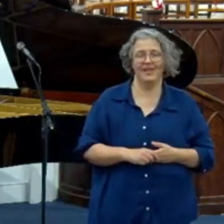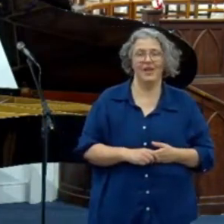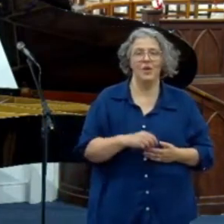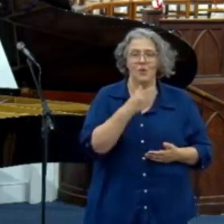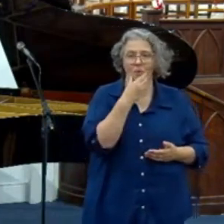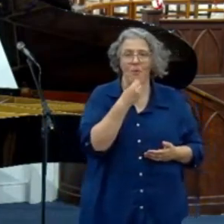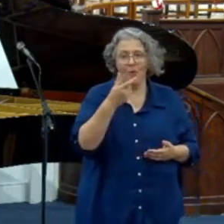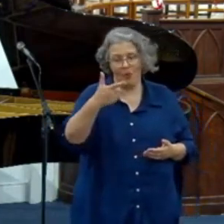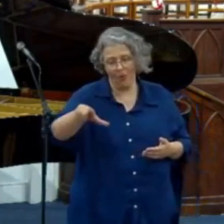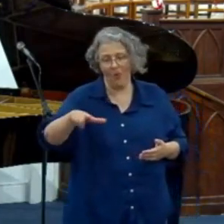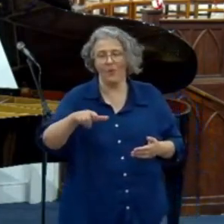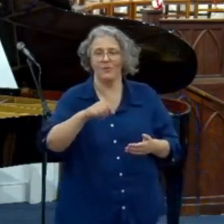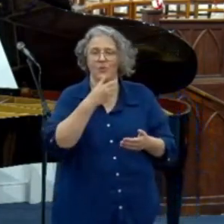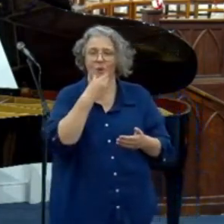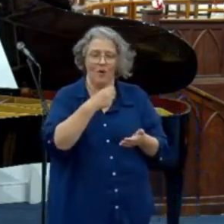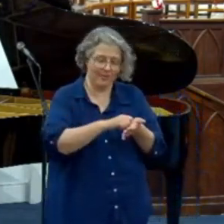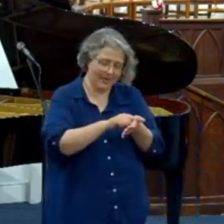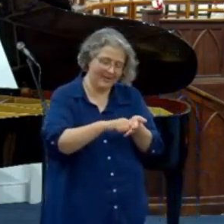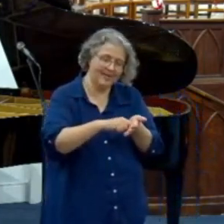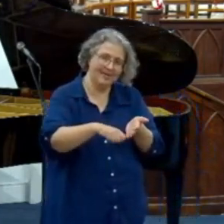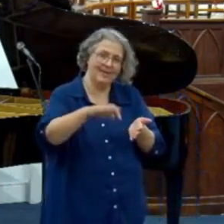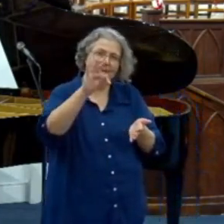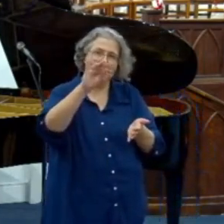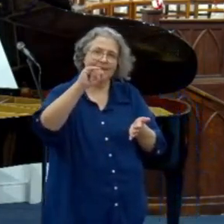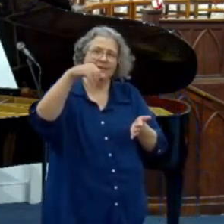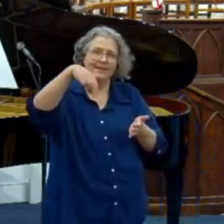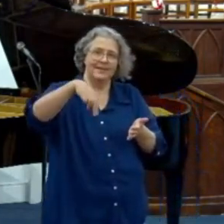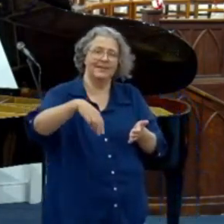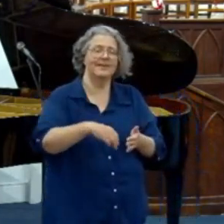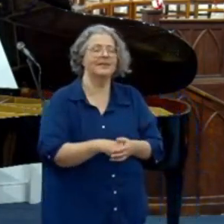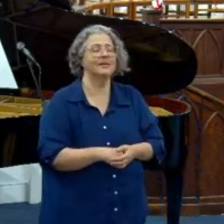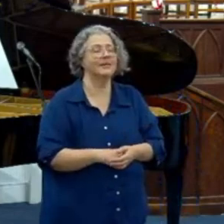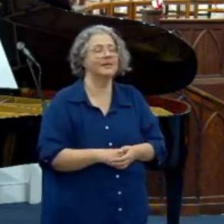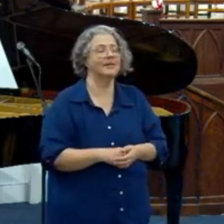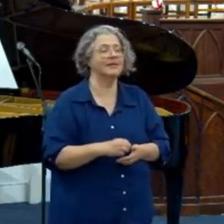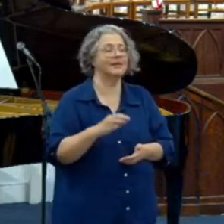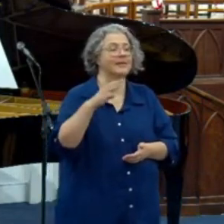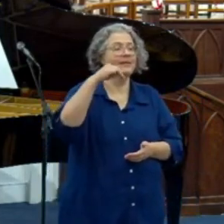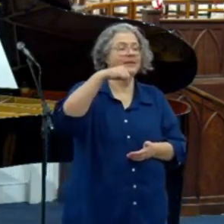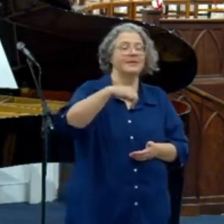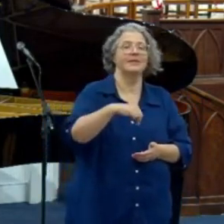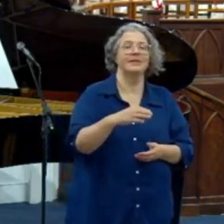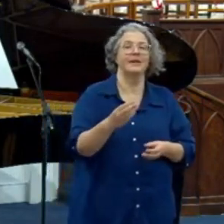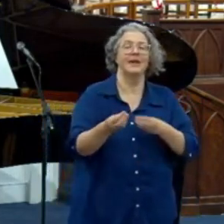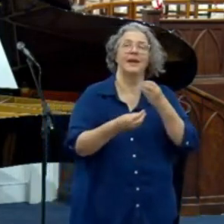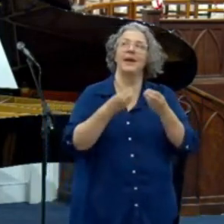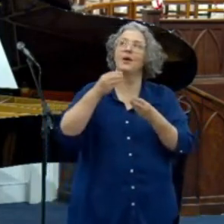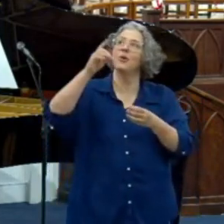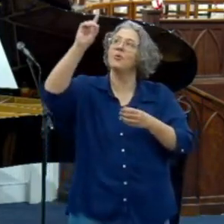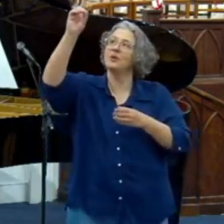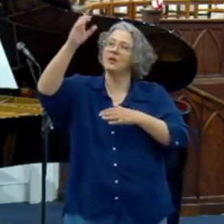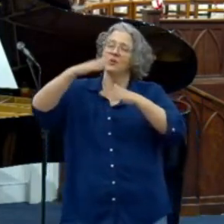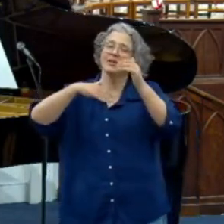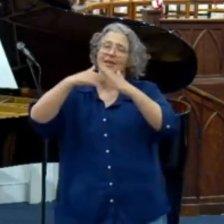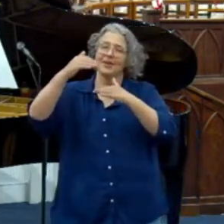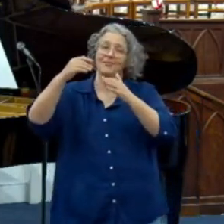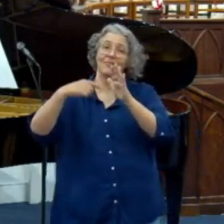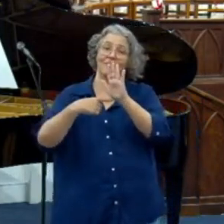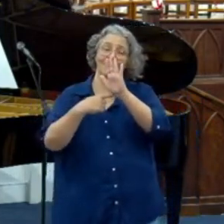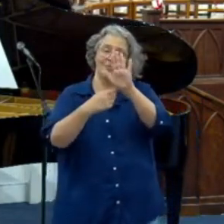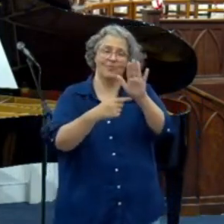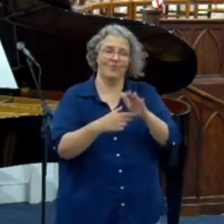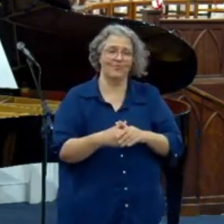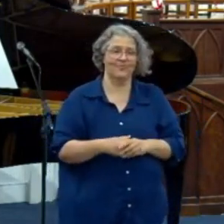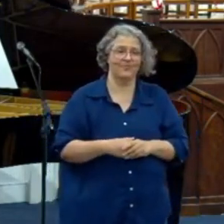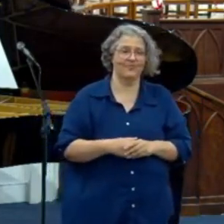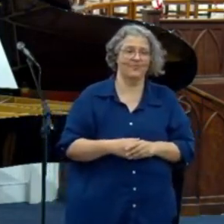escreveu também, falando sobre as reações ou as formas de Deus reagir às práticas dos homens, ele disse certa